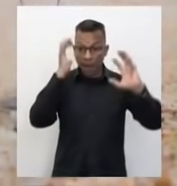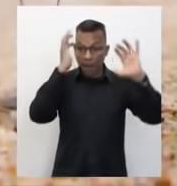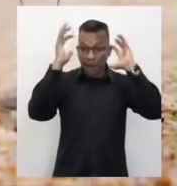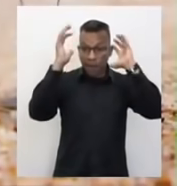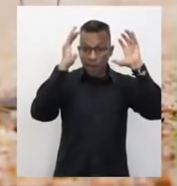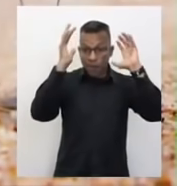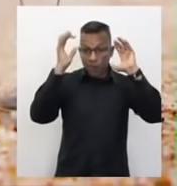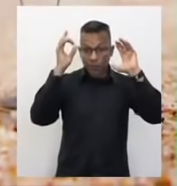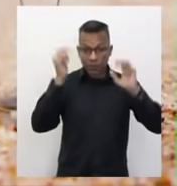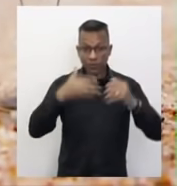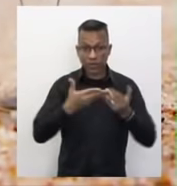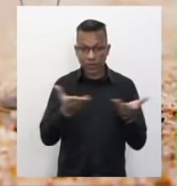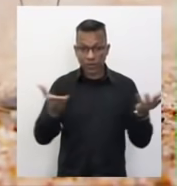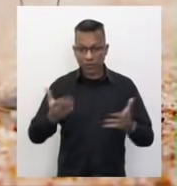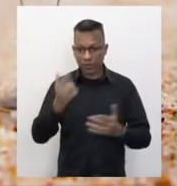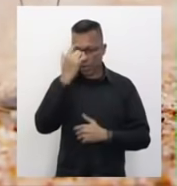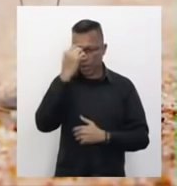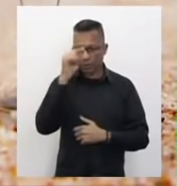trazer para vocês.